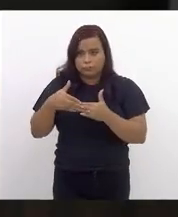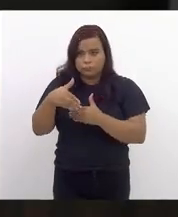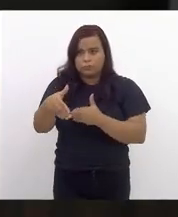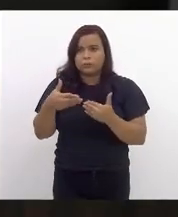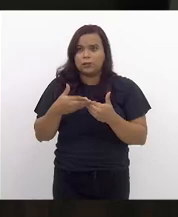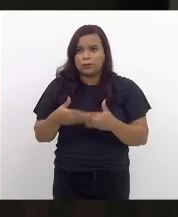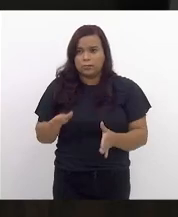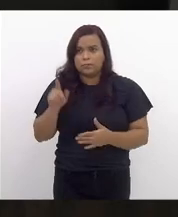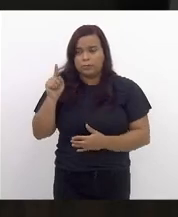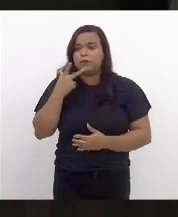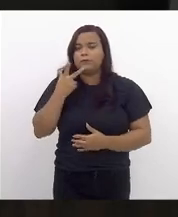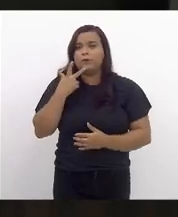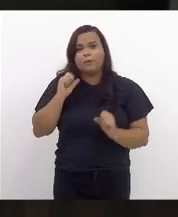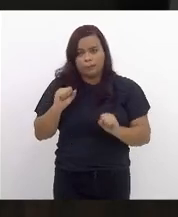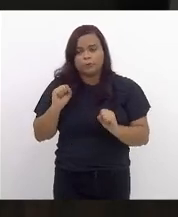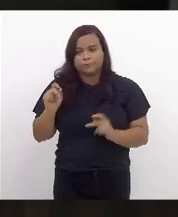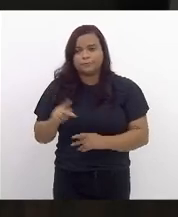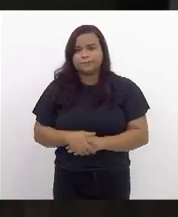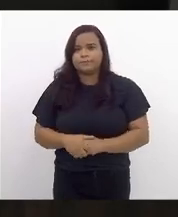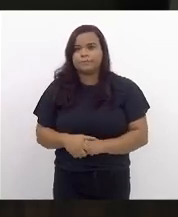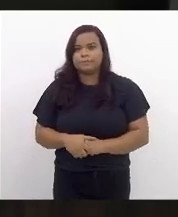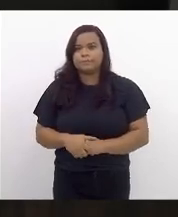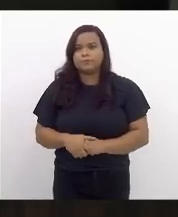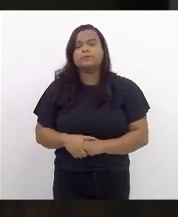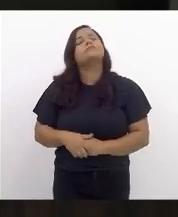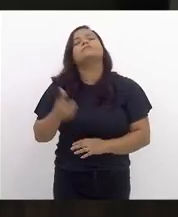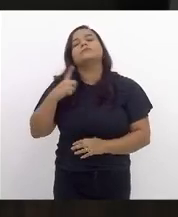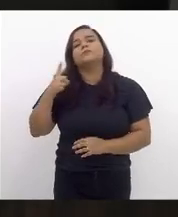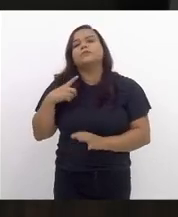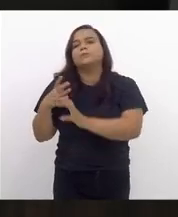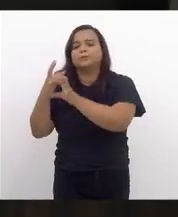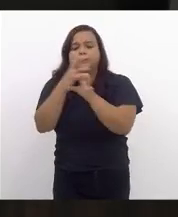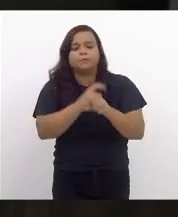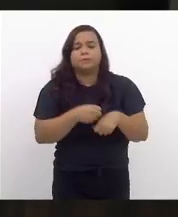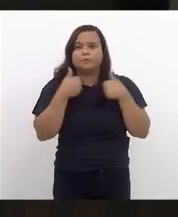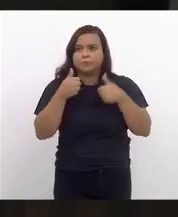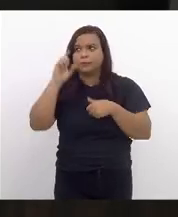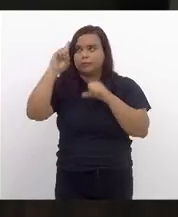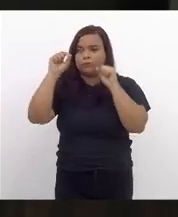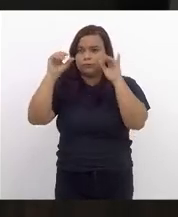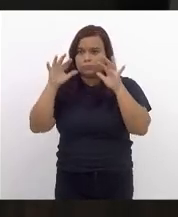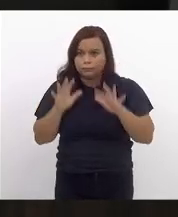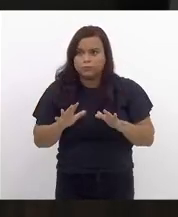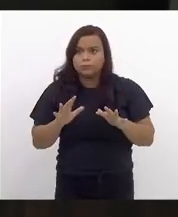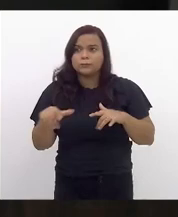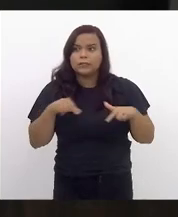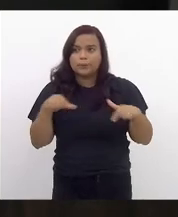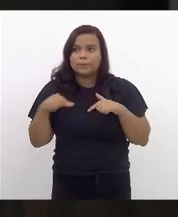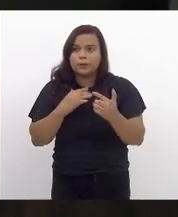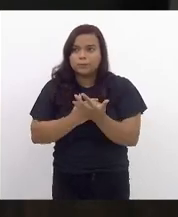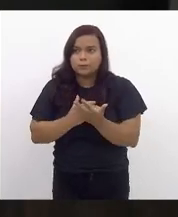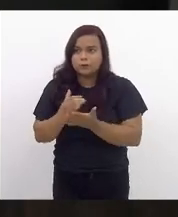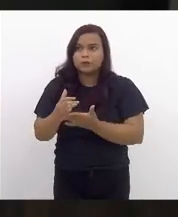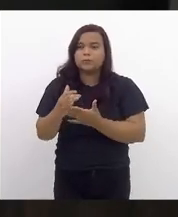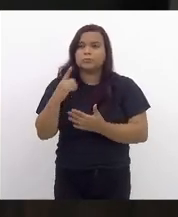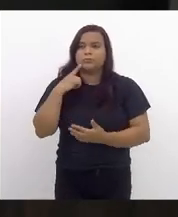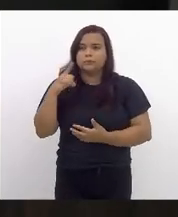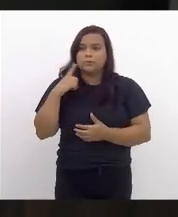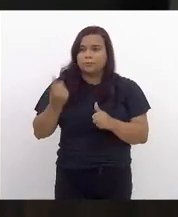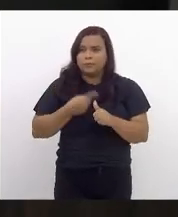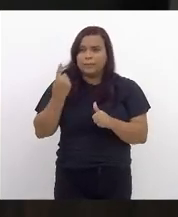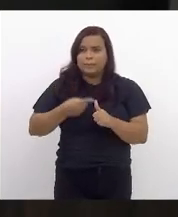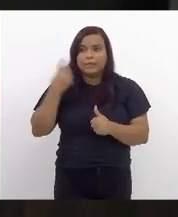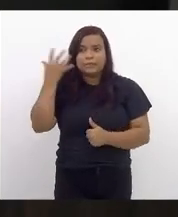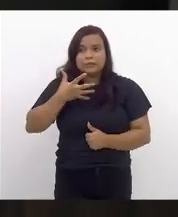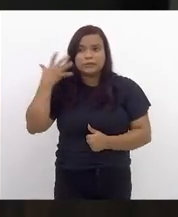Excelência poderá declarar. Havendo número legal sobre a proteção de Deus, iniciamos os nossos trabalhos. Está aberta a primeira sessão extraordinária